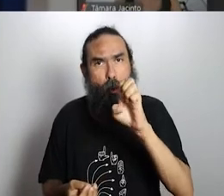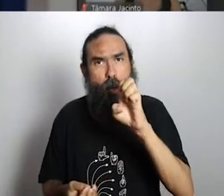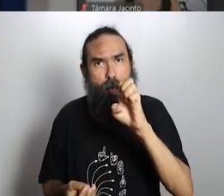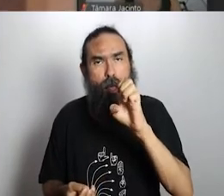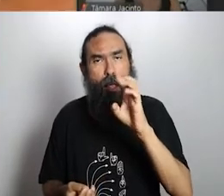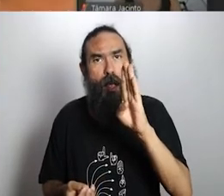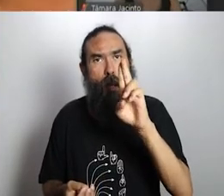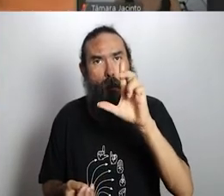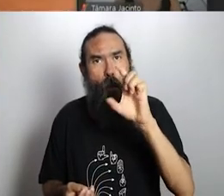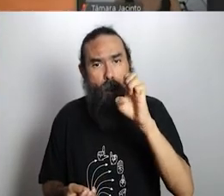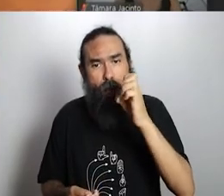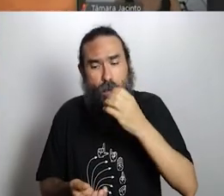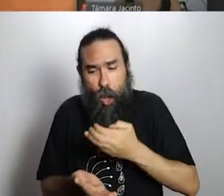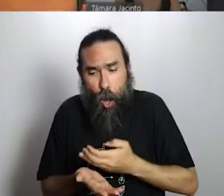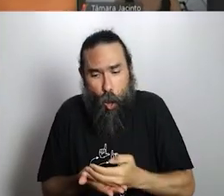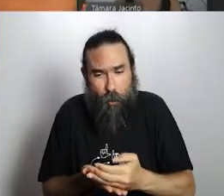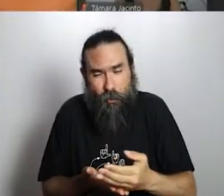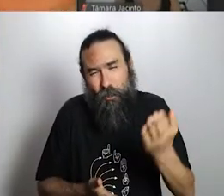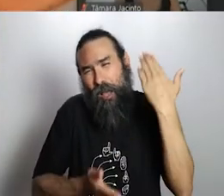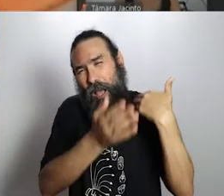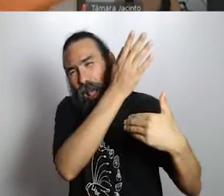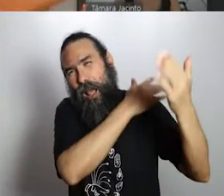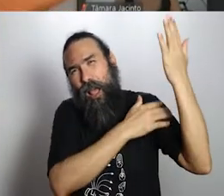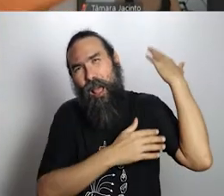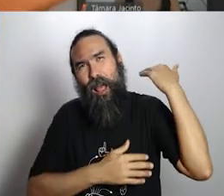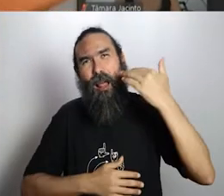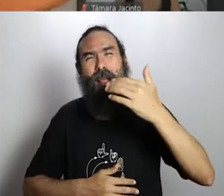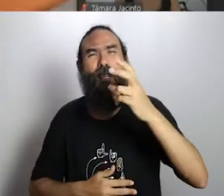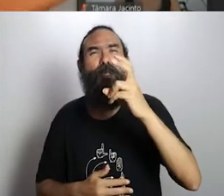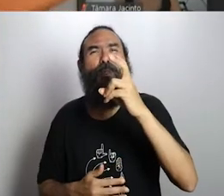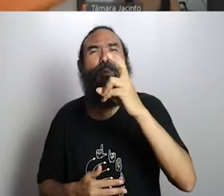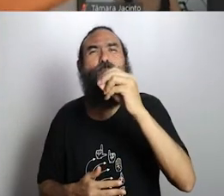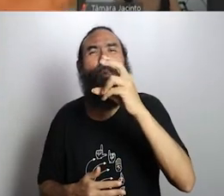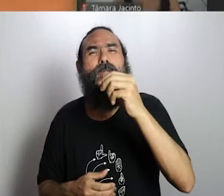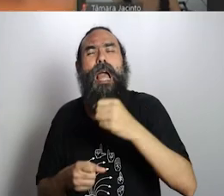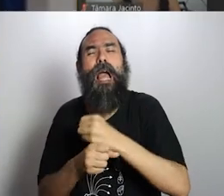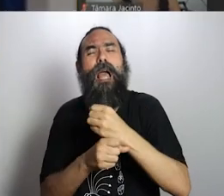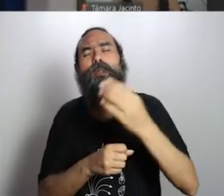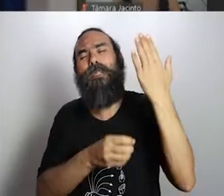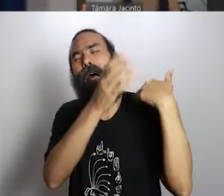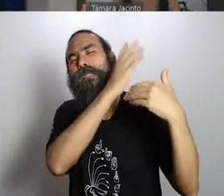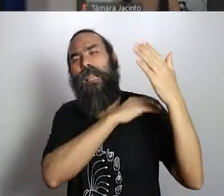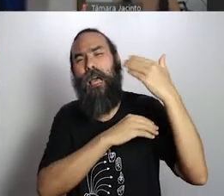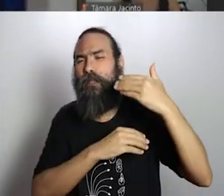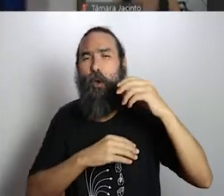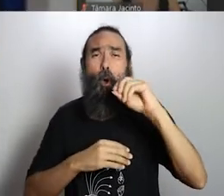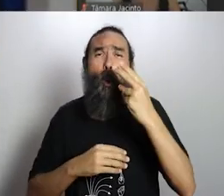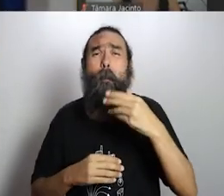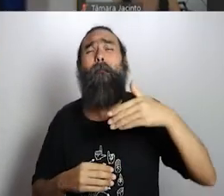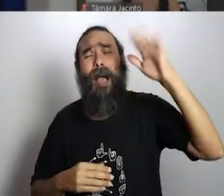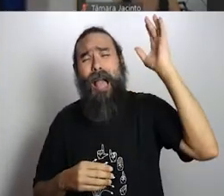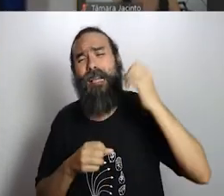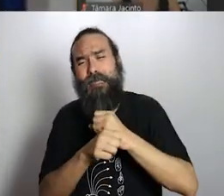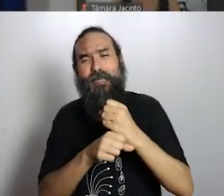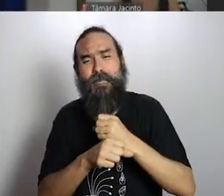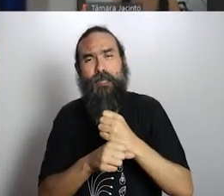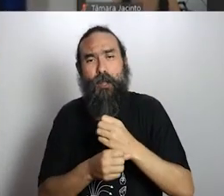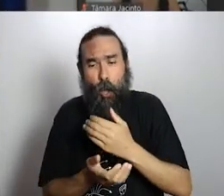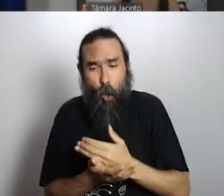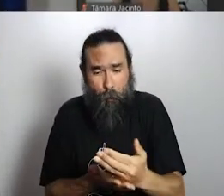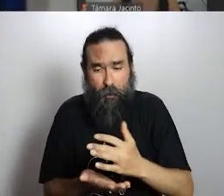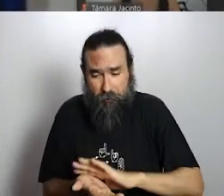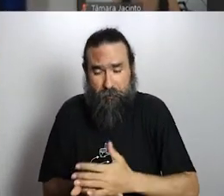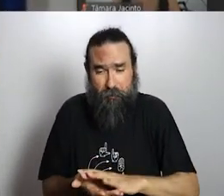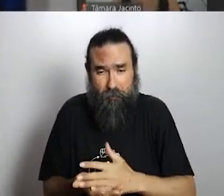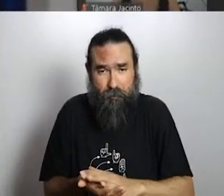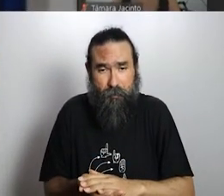começou lá 50 anos atrás, até mais, 52 talvez, ou um pouco mais, e hoje, o que é que você sente que mudou? Eu estou